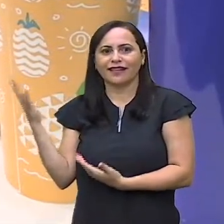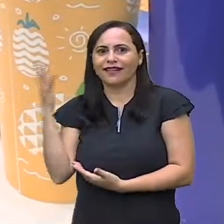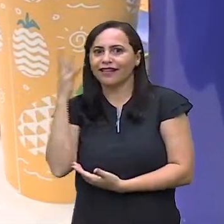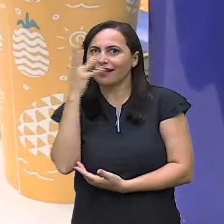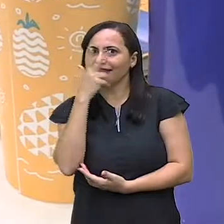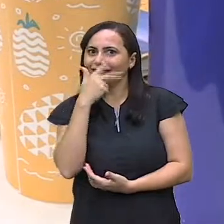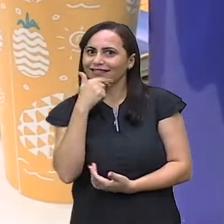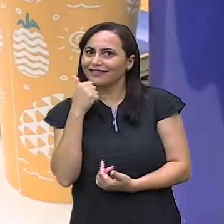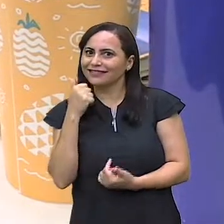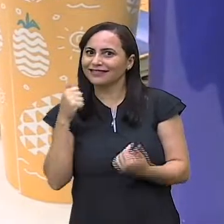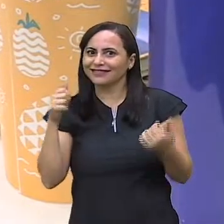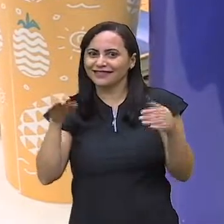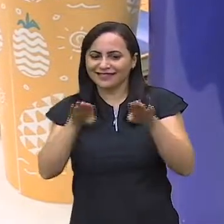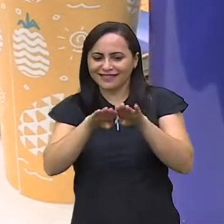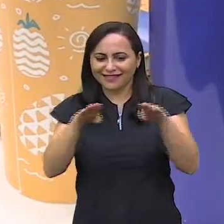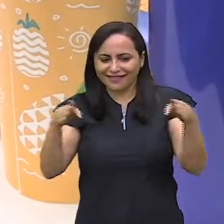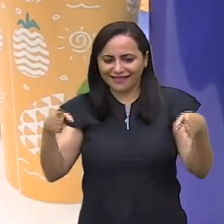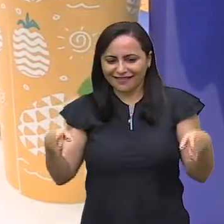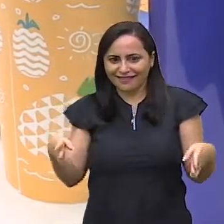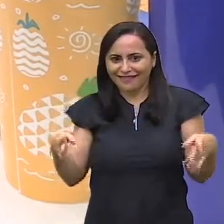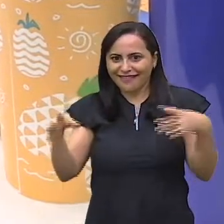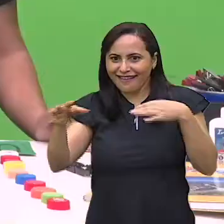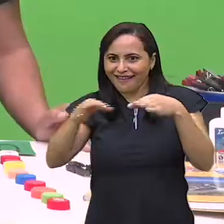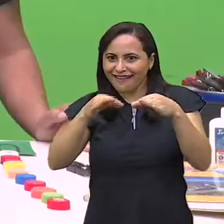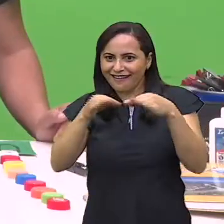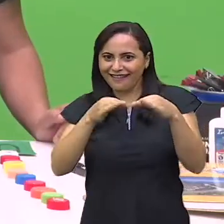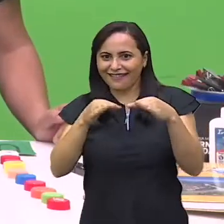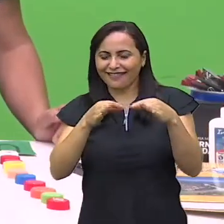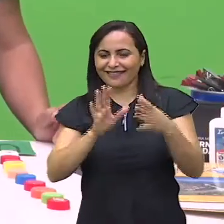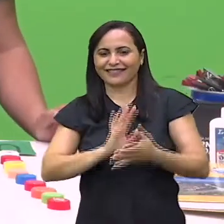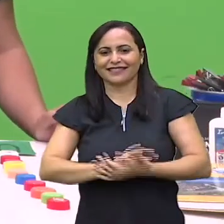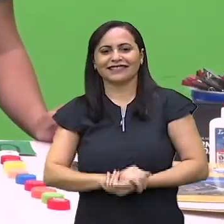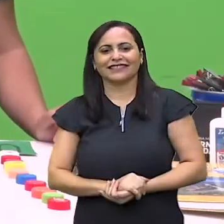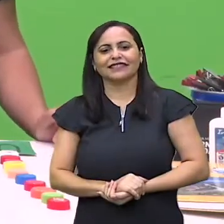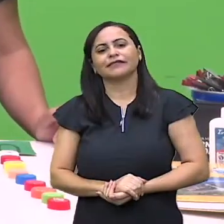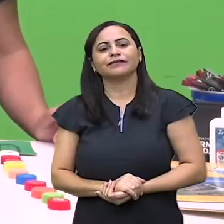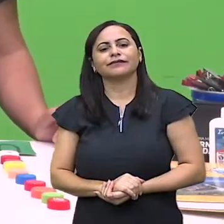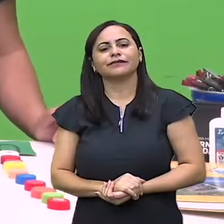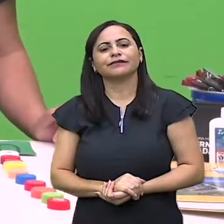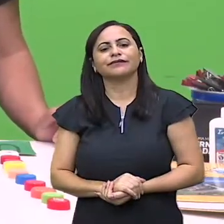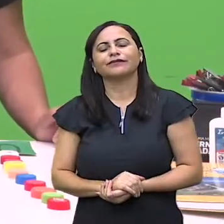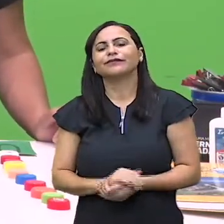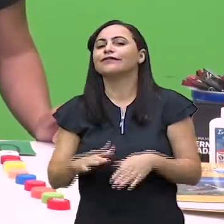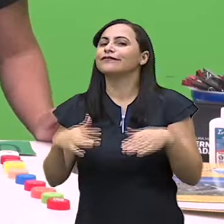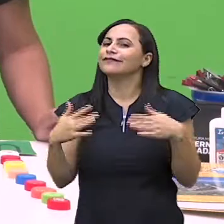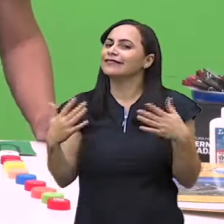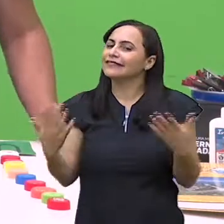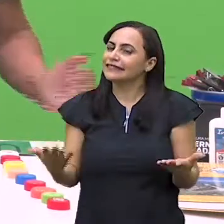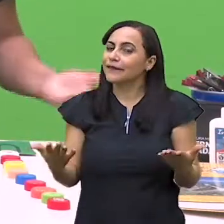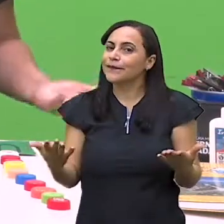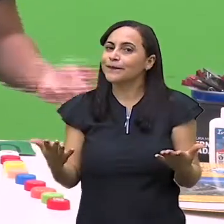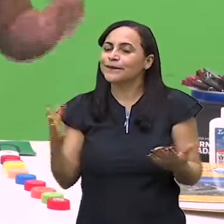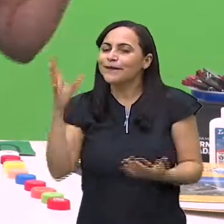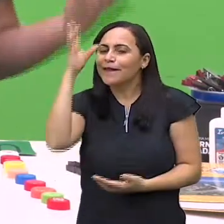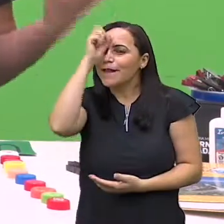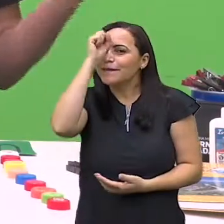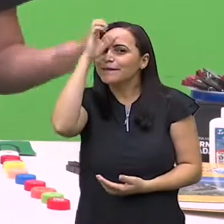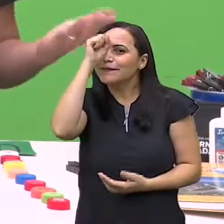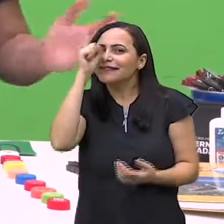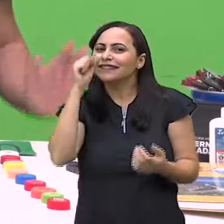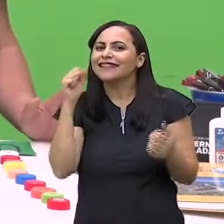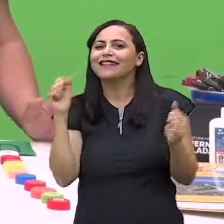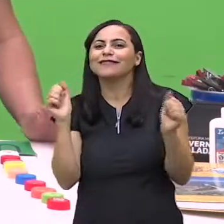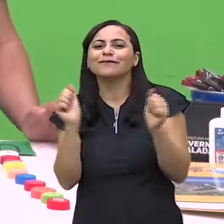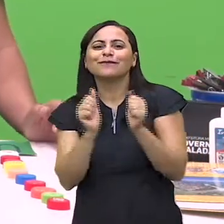linda a nossa mesa! Não ficou? E assim, criançada, a gente aprende o quê, professora Luciene?